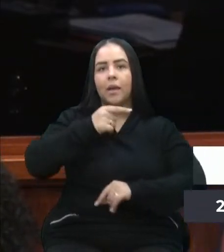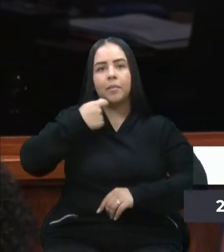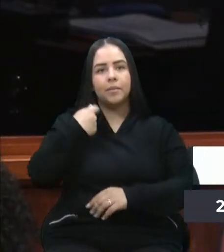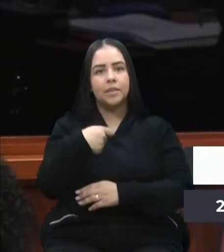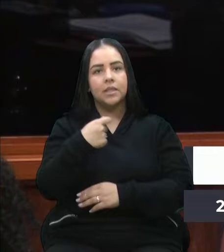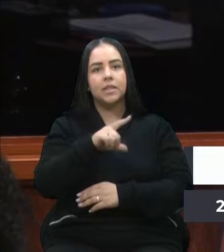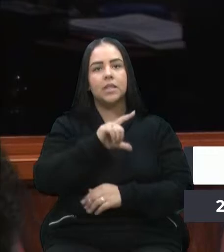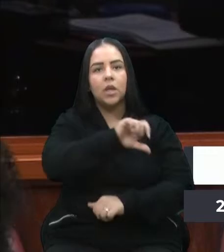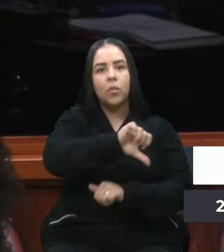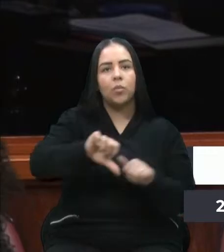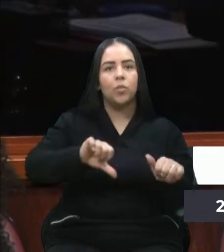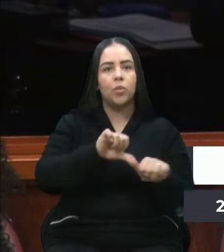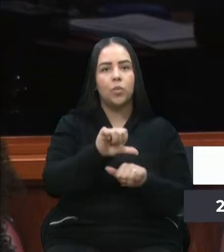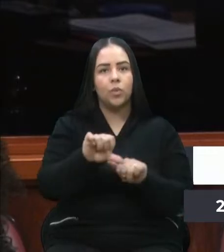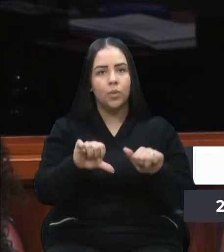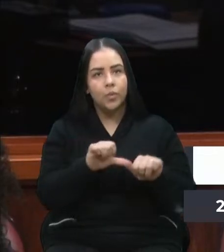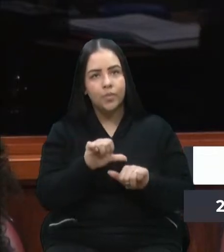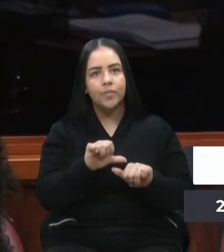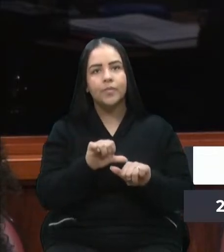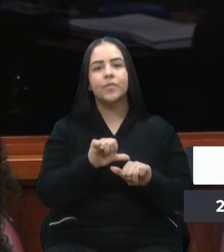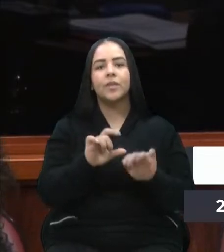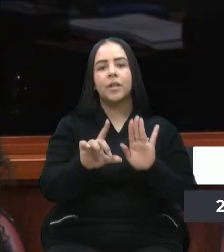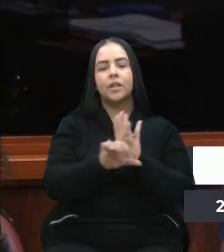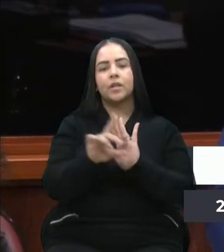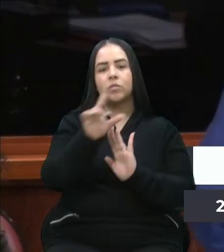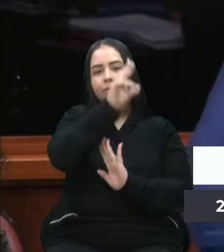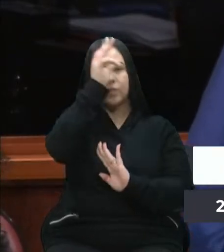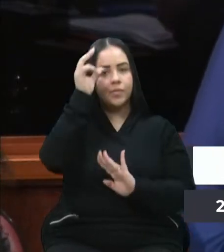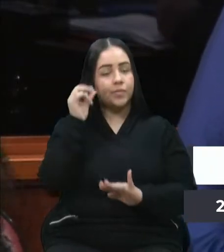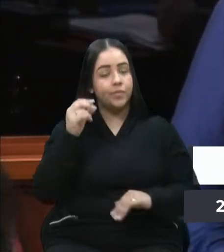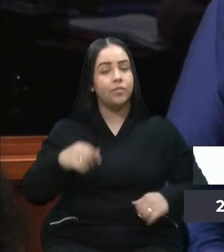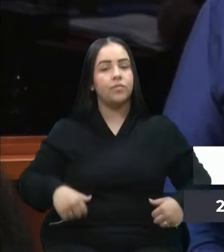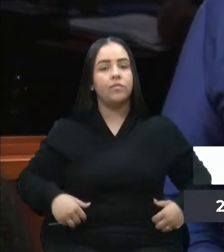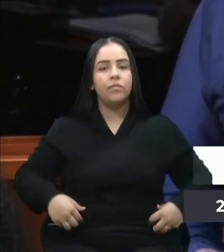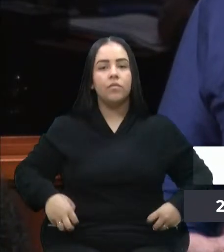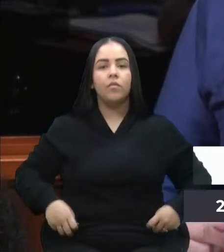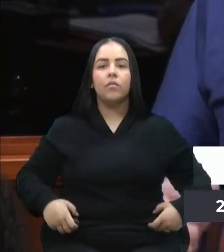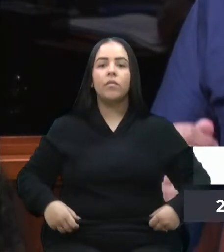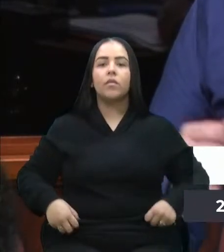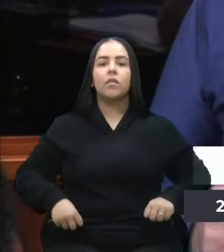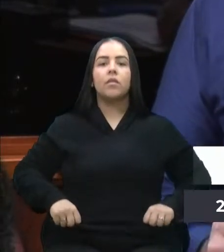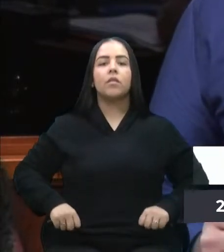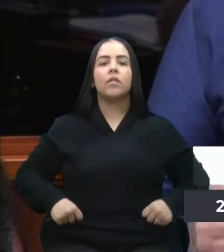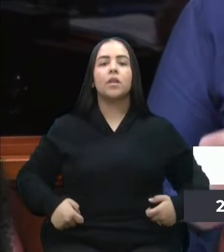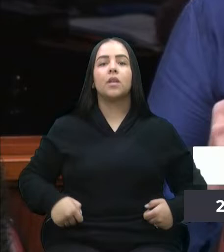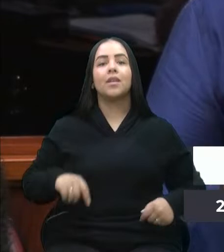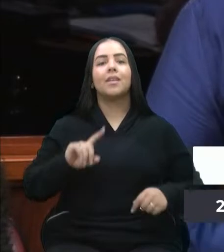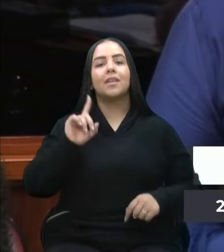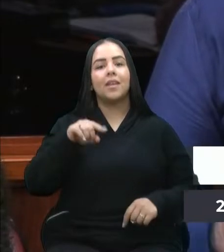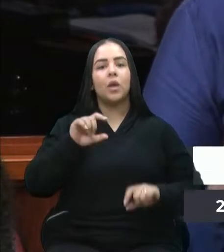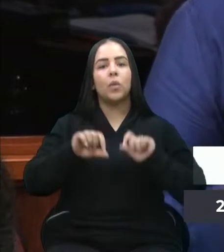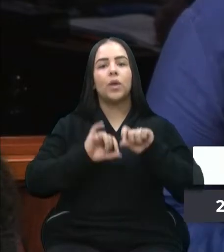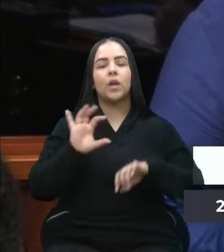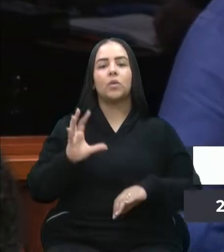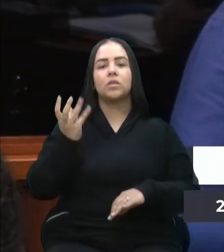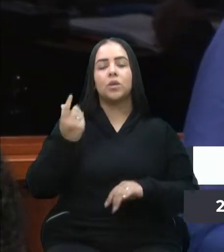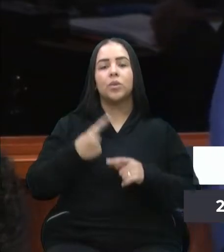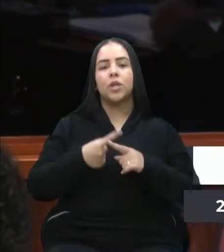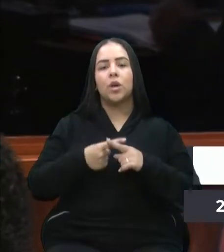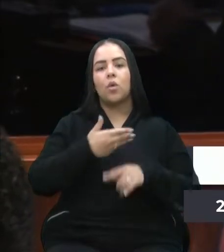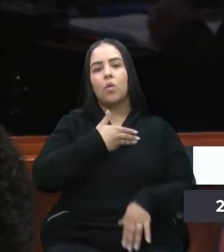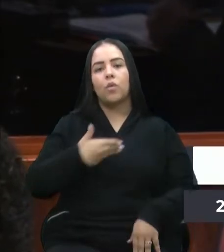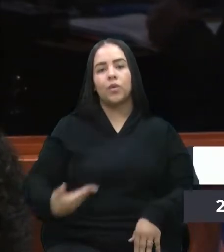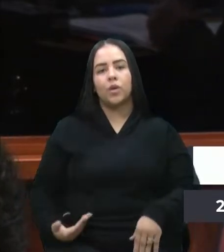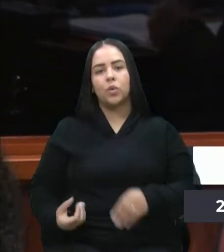de mudanças nas leis municipais. E é isso que aconteceu. O governo elaborou um projeto de lei e